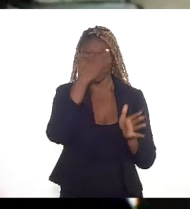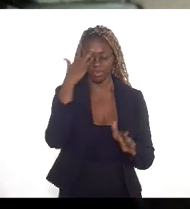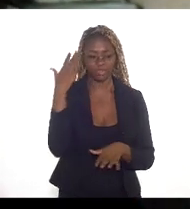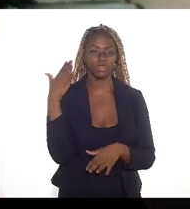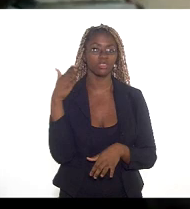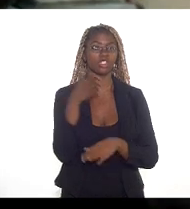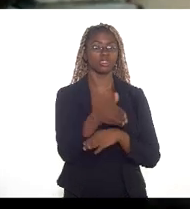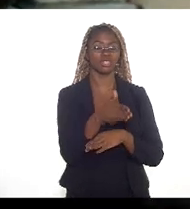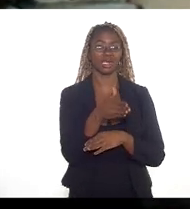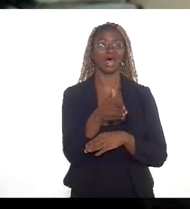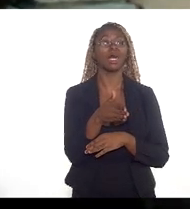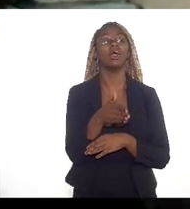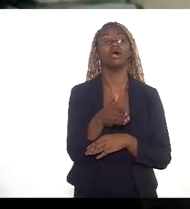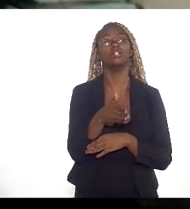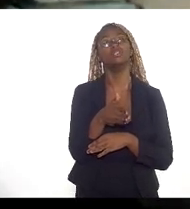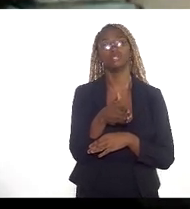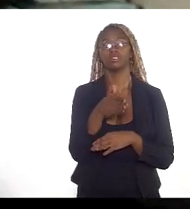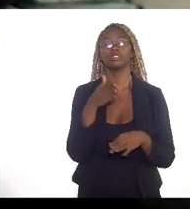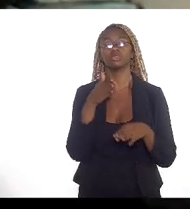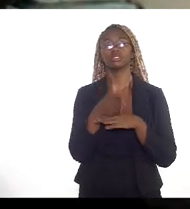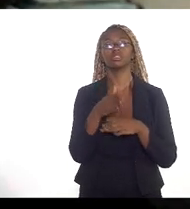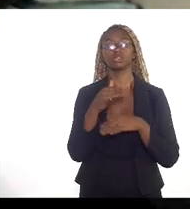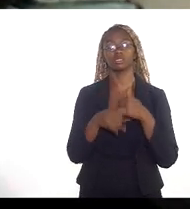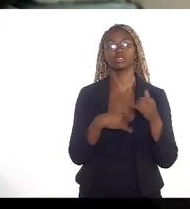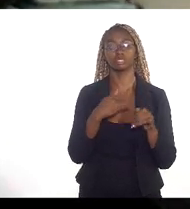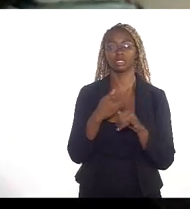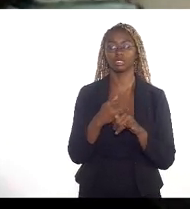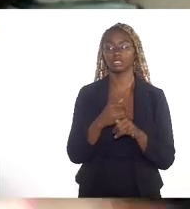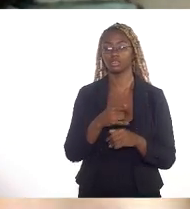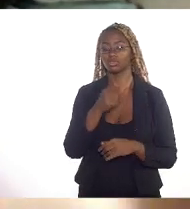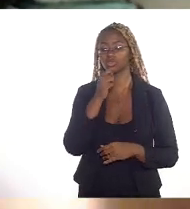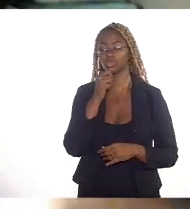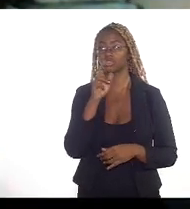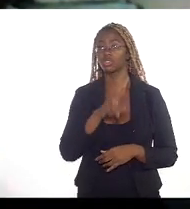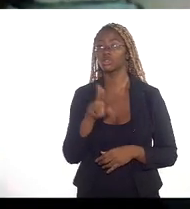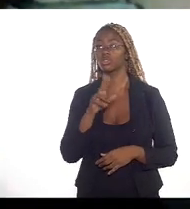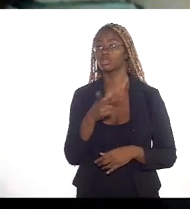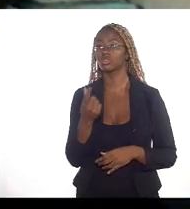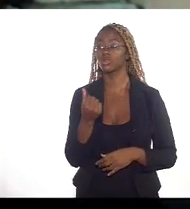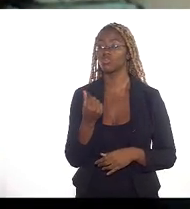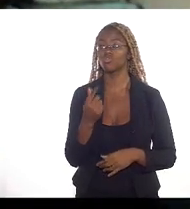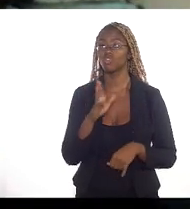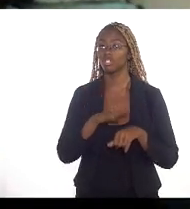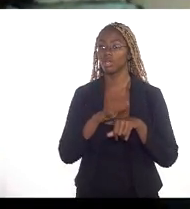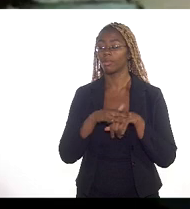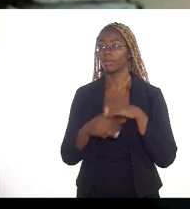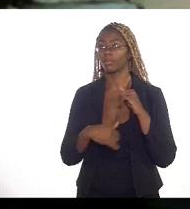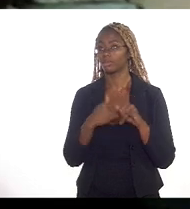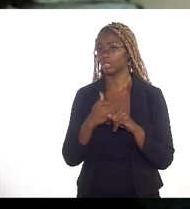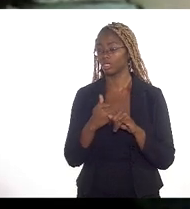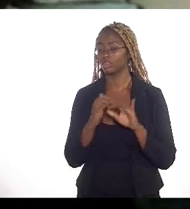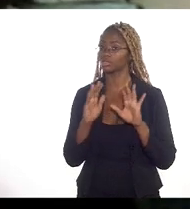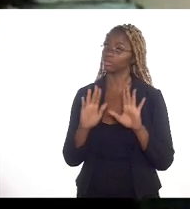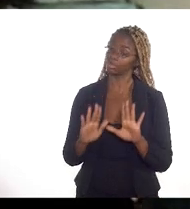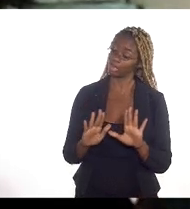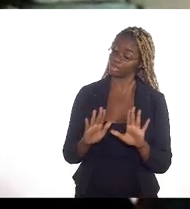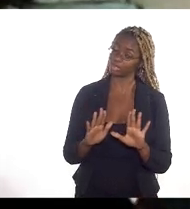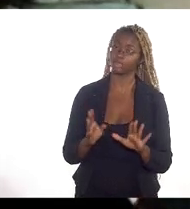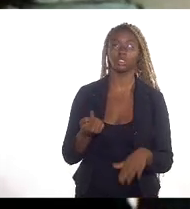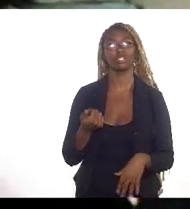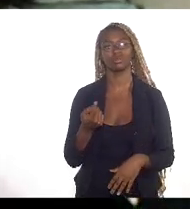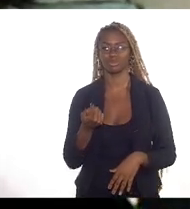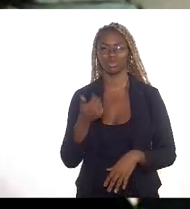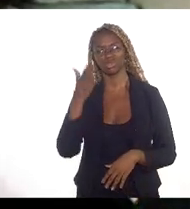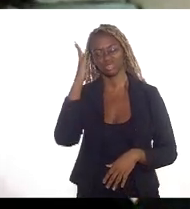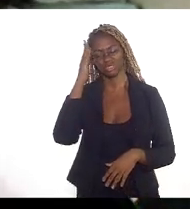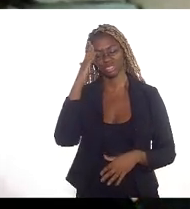na internet sem gastar os seus dados, sem gastar a sua própria internet. Por outro lado, isso é pouco, porque